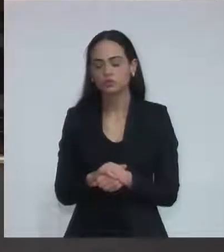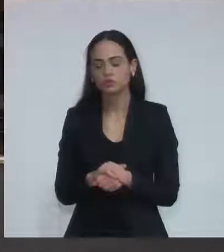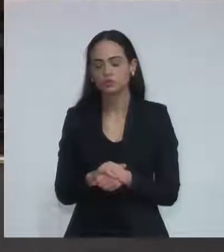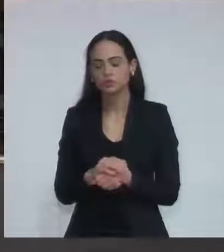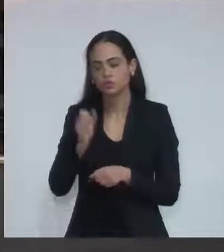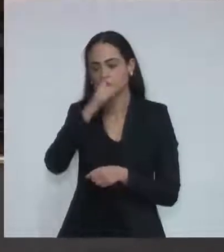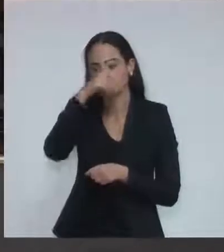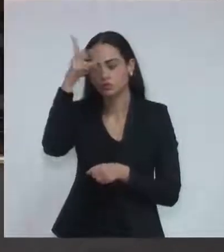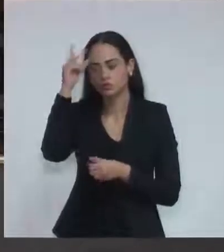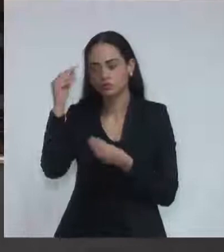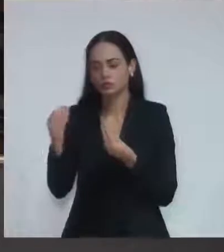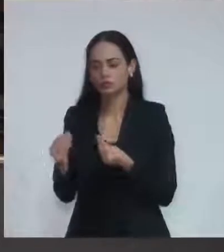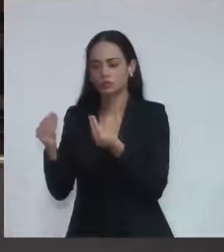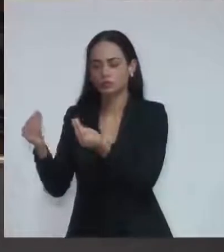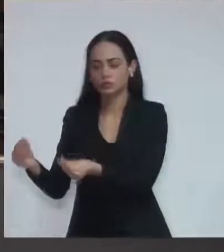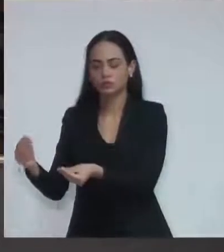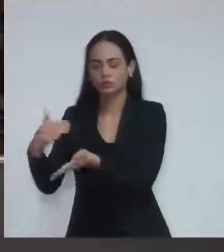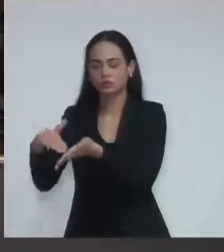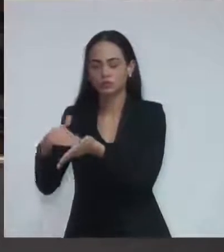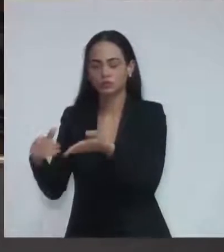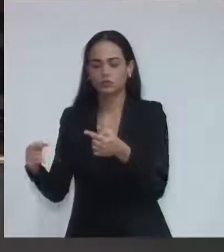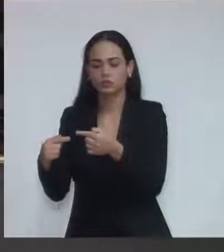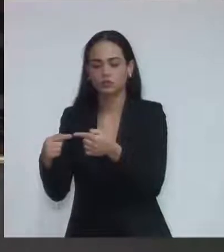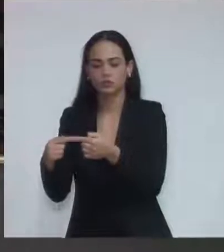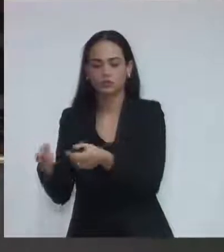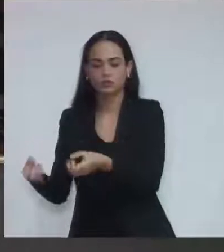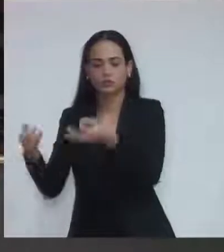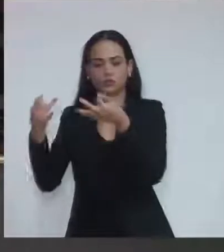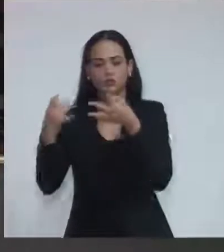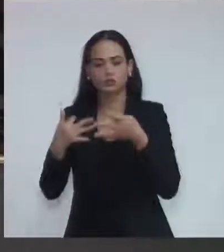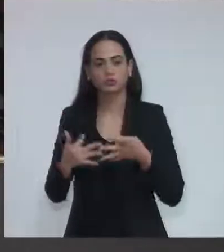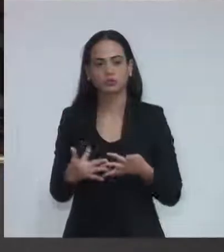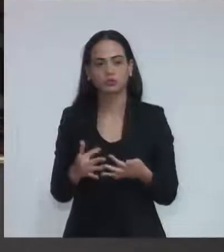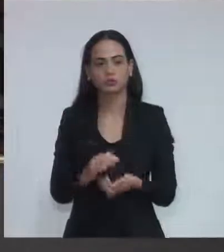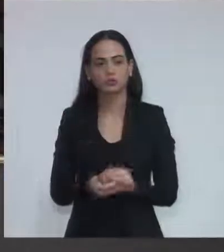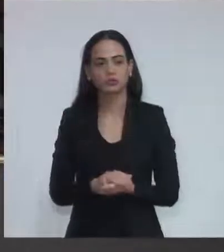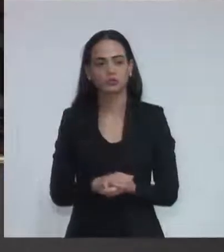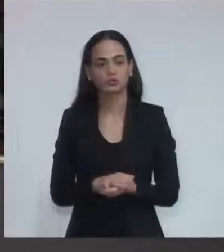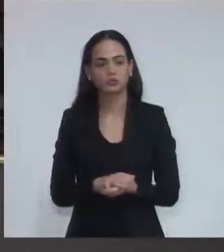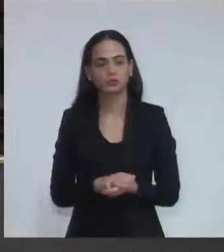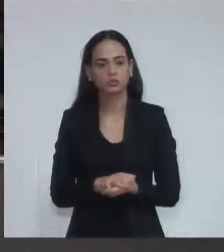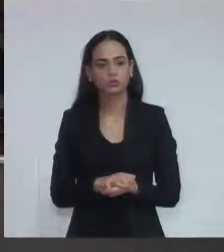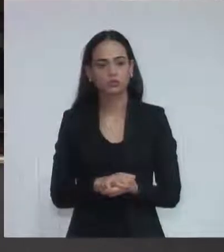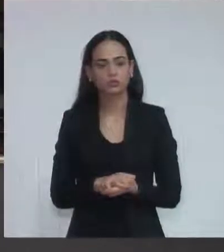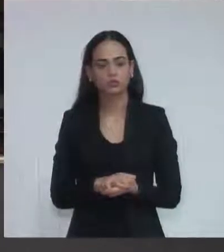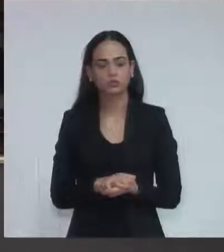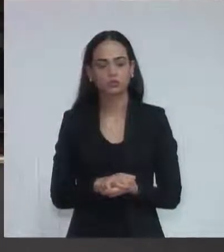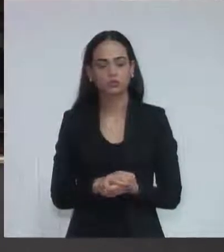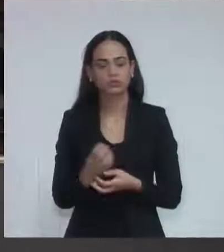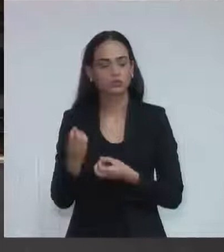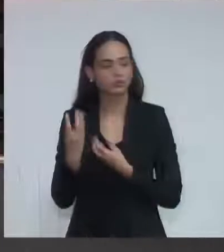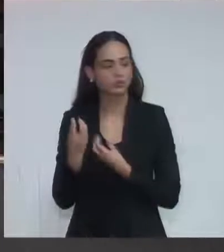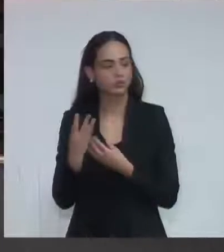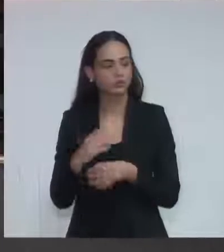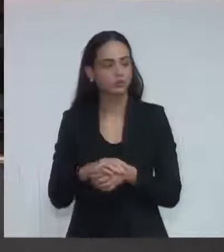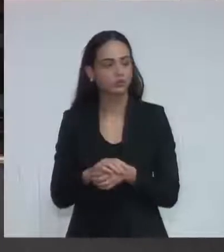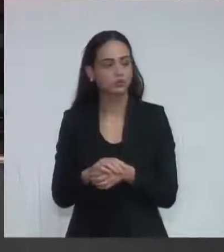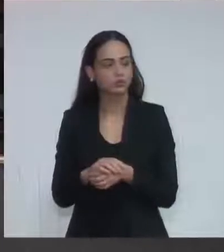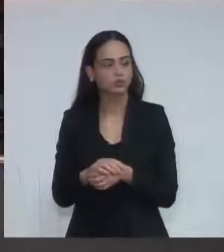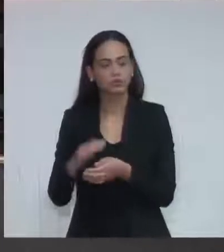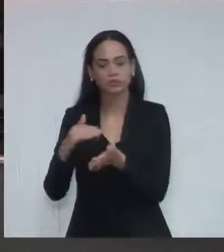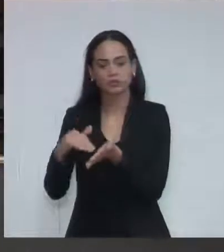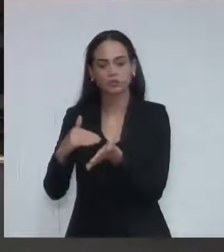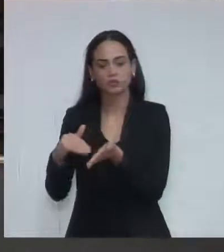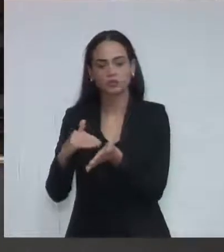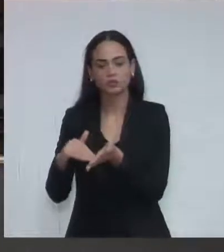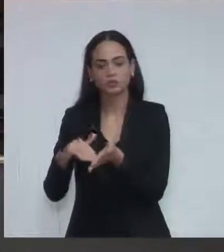municipal, que, através da secretaria competente, nos preste as seguintes informações. Referentes à Secretaria Municipal de